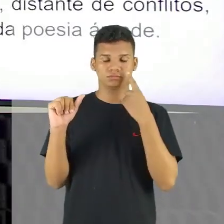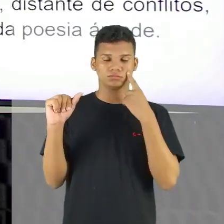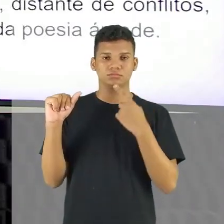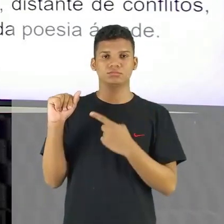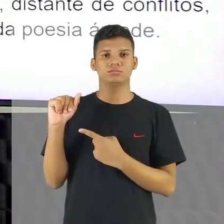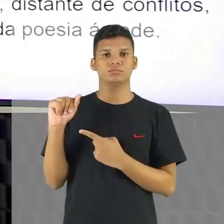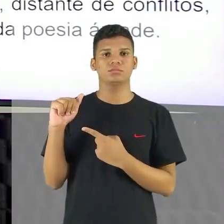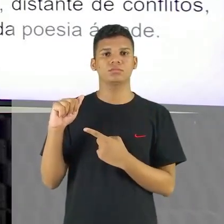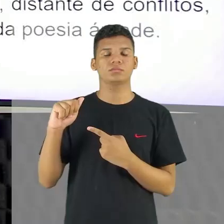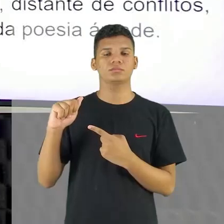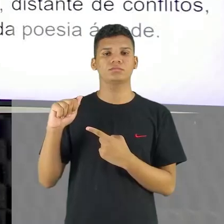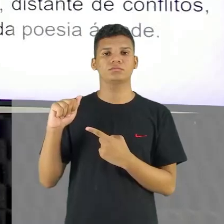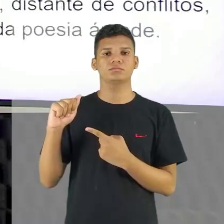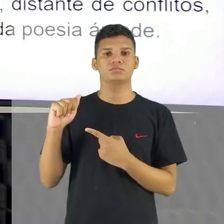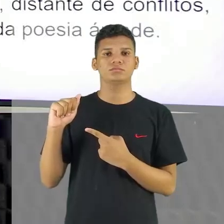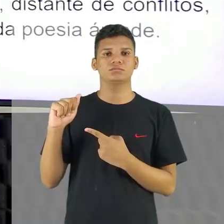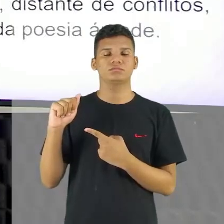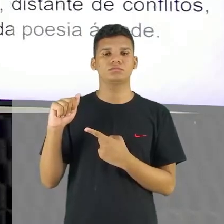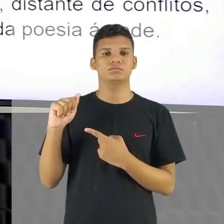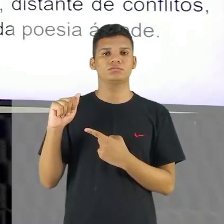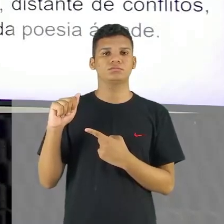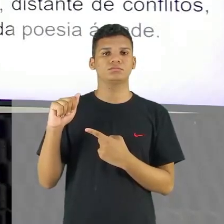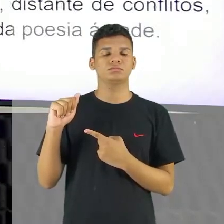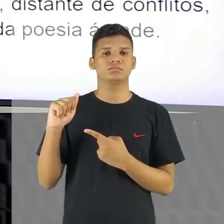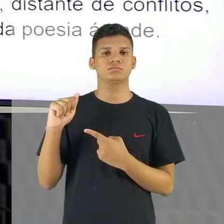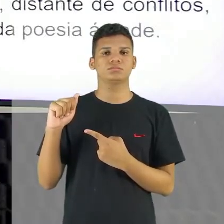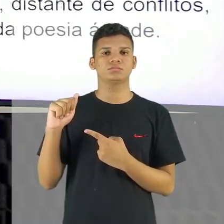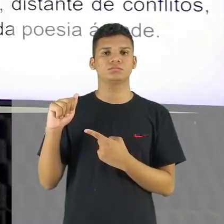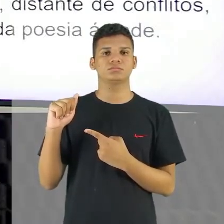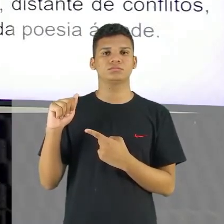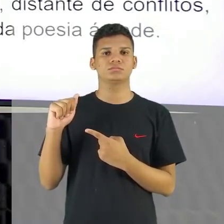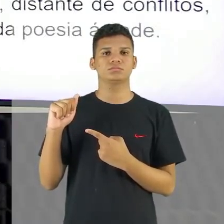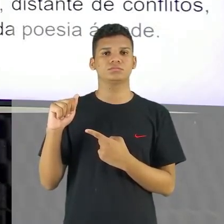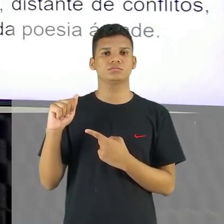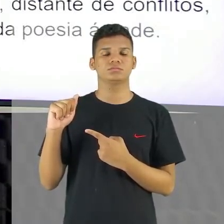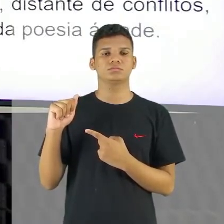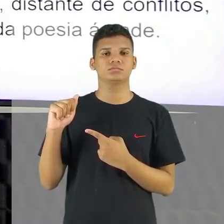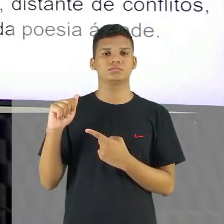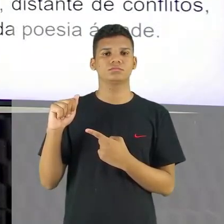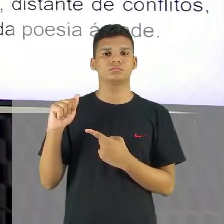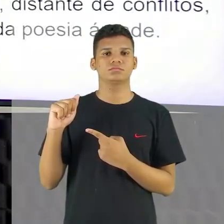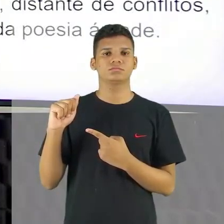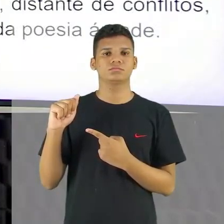da natureza pelo eu lírico sugere ideais de uma vida em